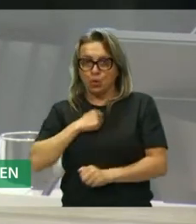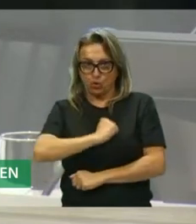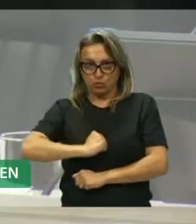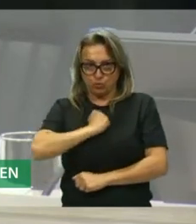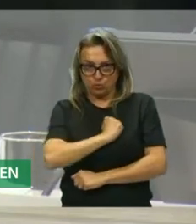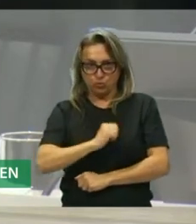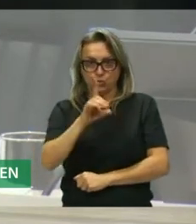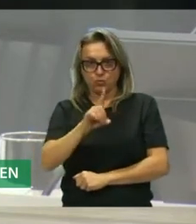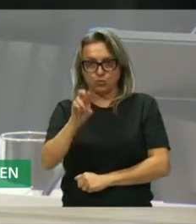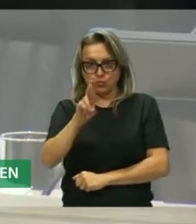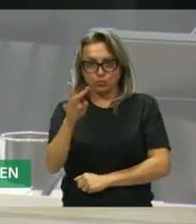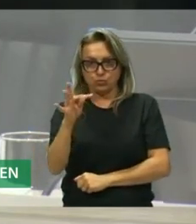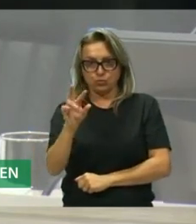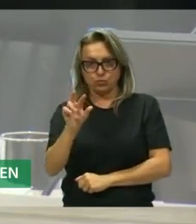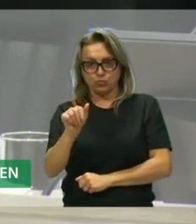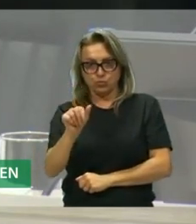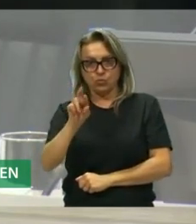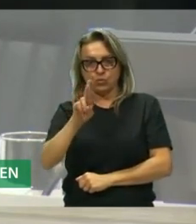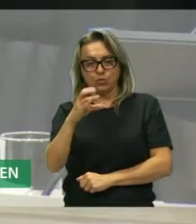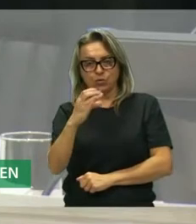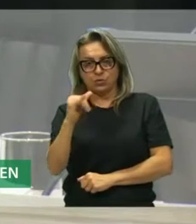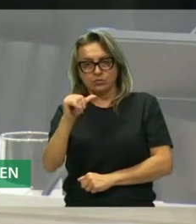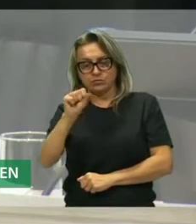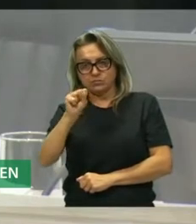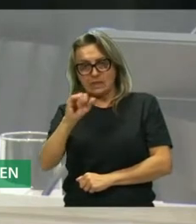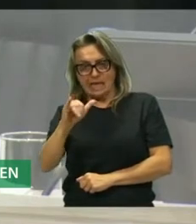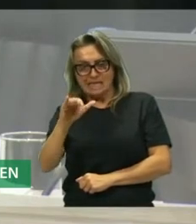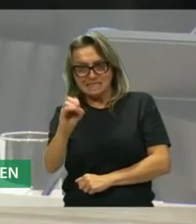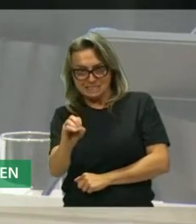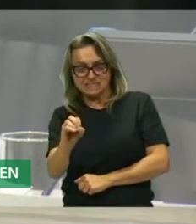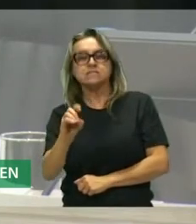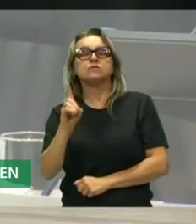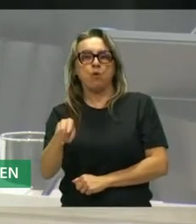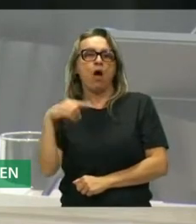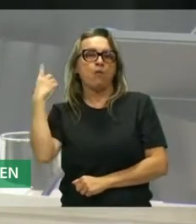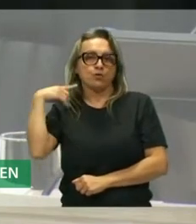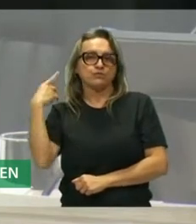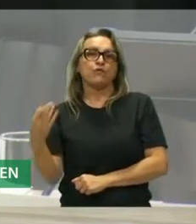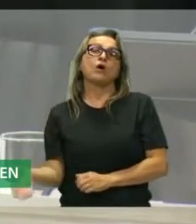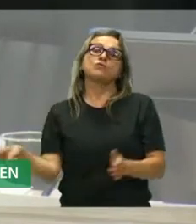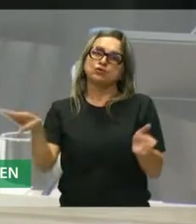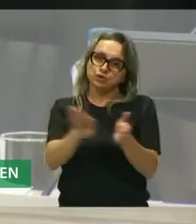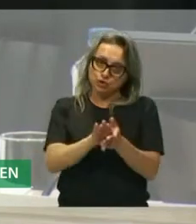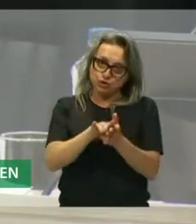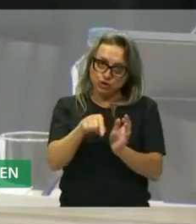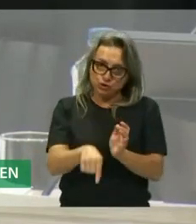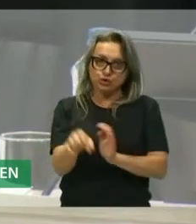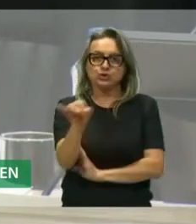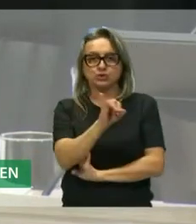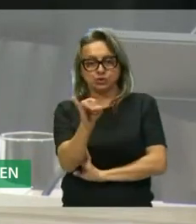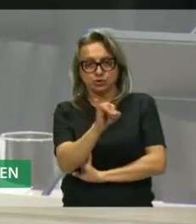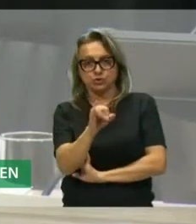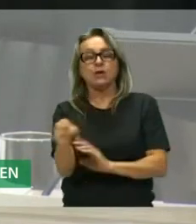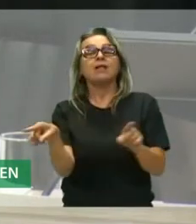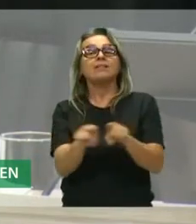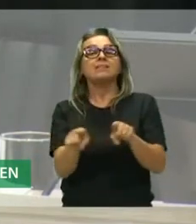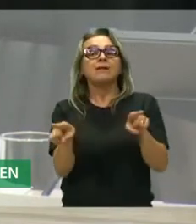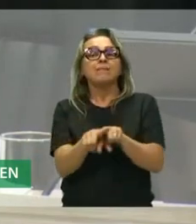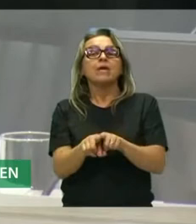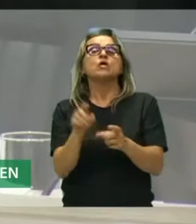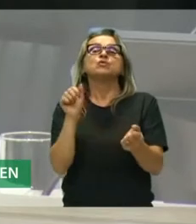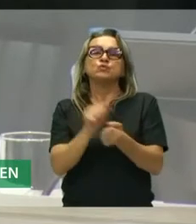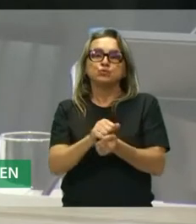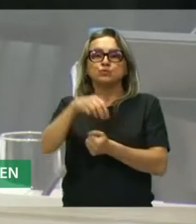Dr. Tarcísio, aqui presente, que é o advogado do corporativo, veio para Itajaí. Veio também a nossa madre